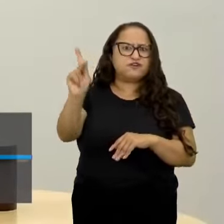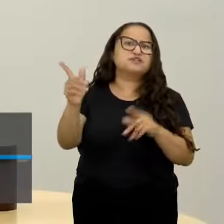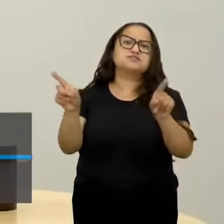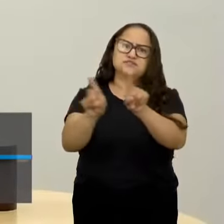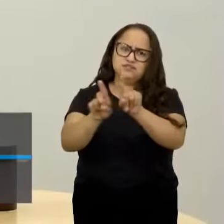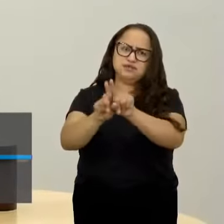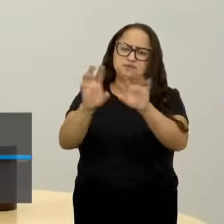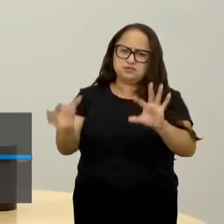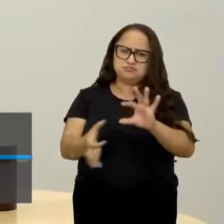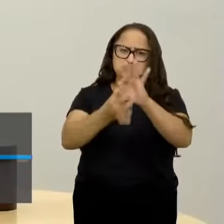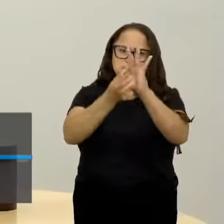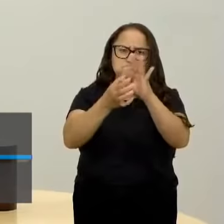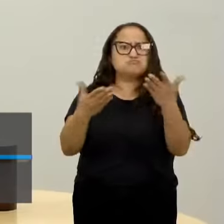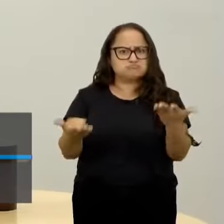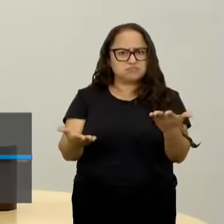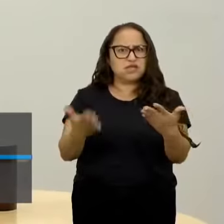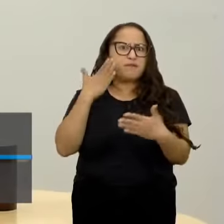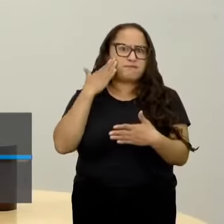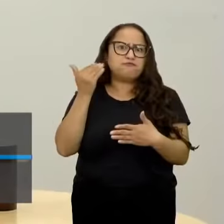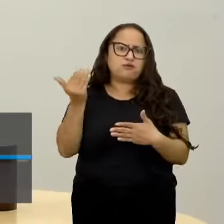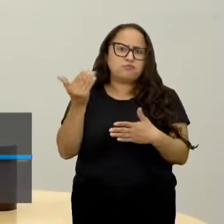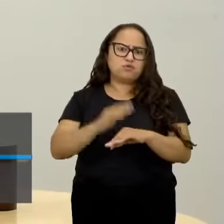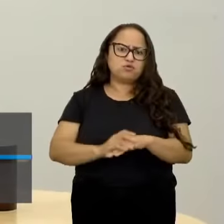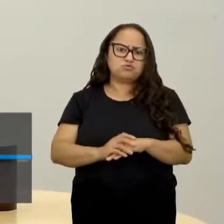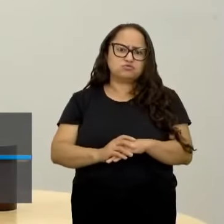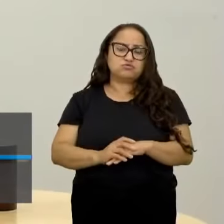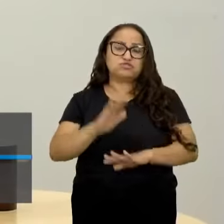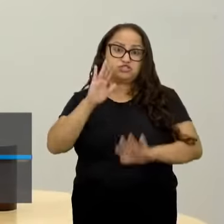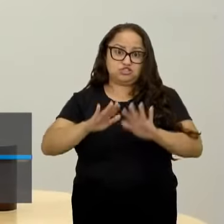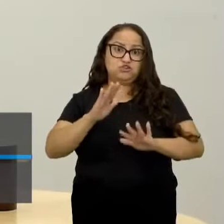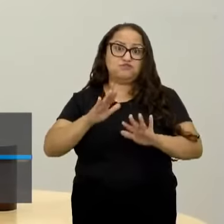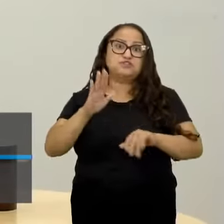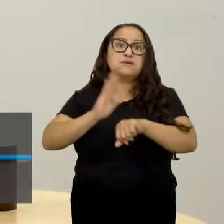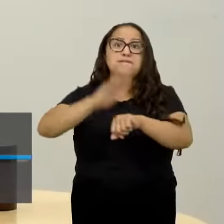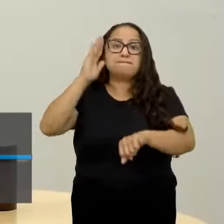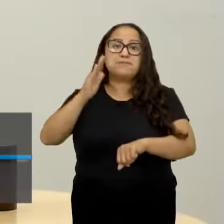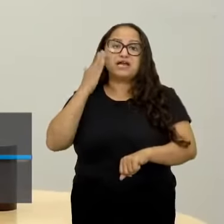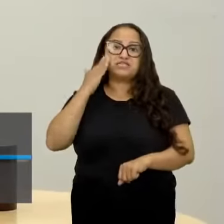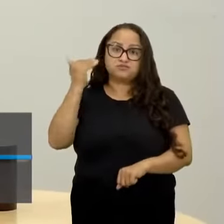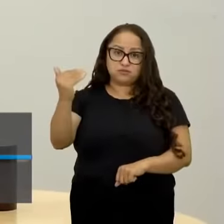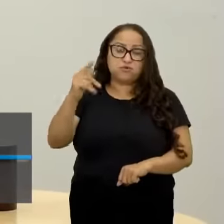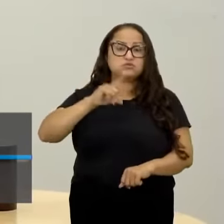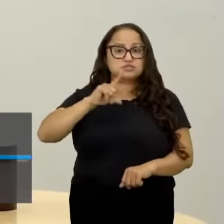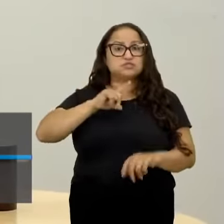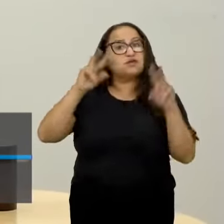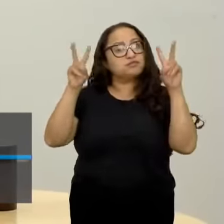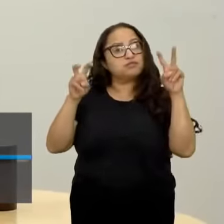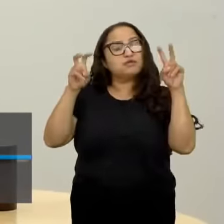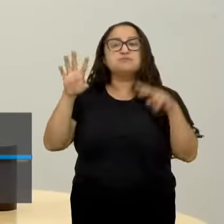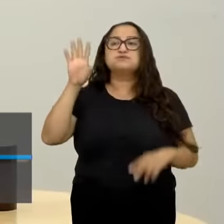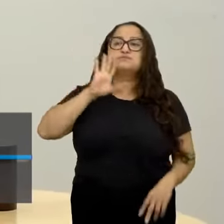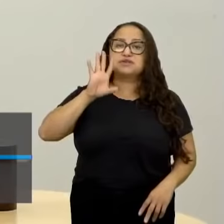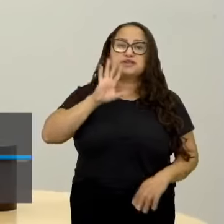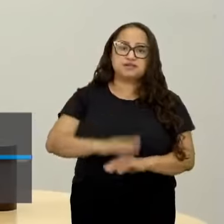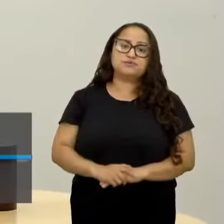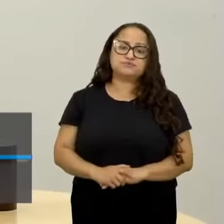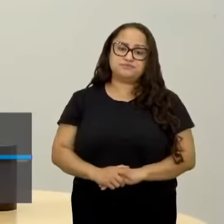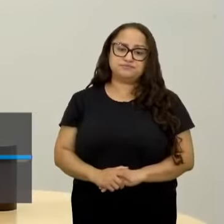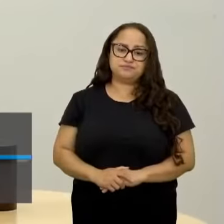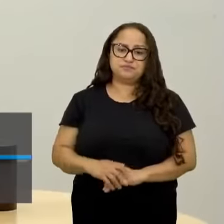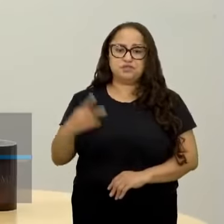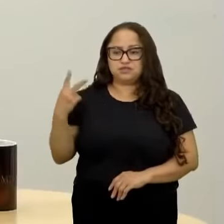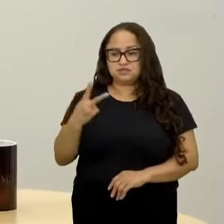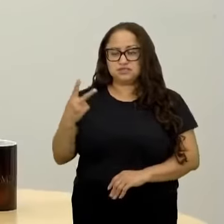a o assunto ao Diário de Anne Frank que é o mais famoso que talvez seja um dos textos mais famosos dessa desse tema né Muito legal vamos